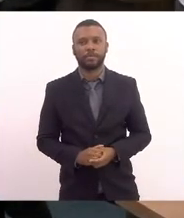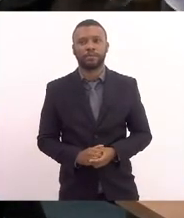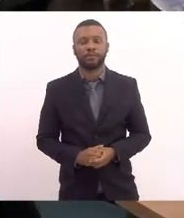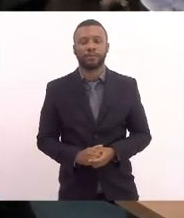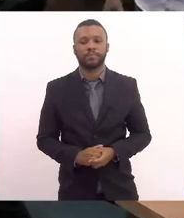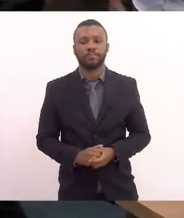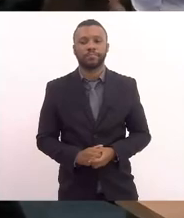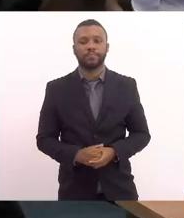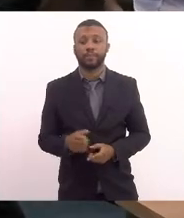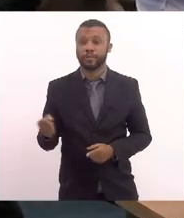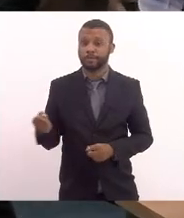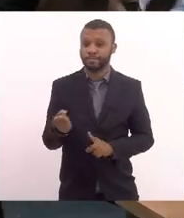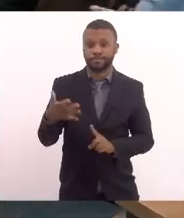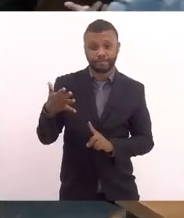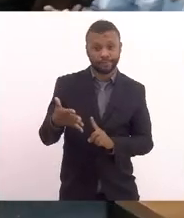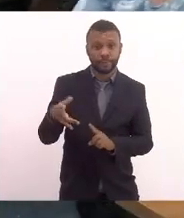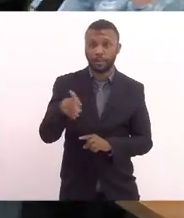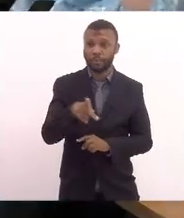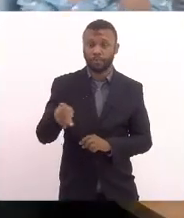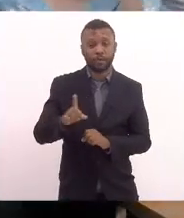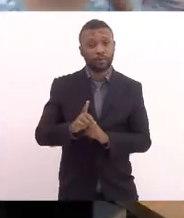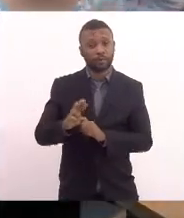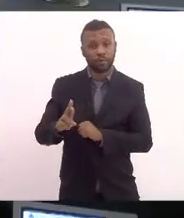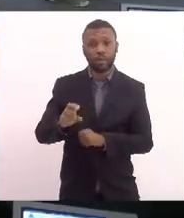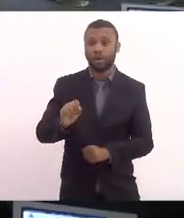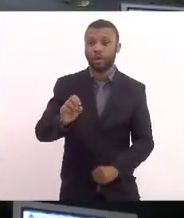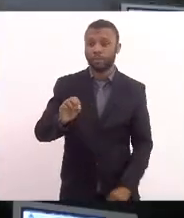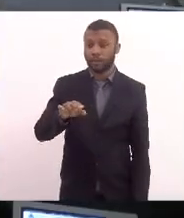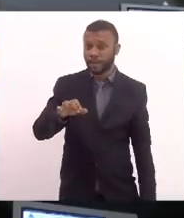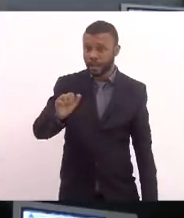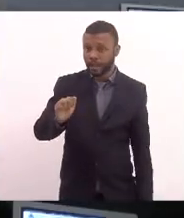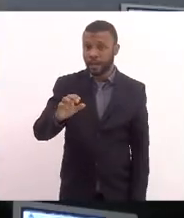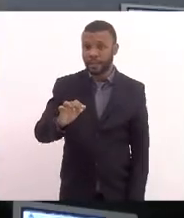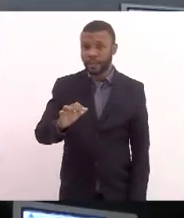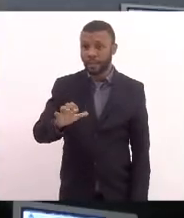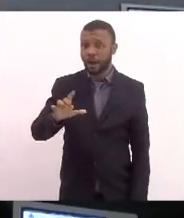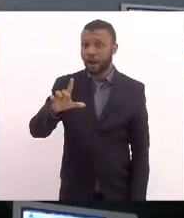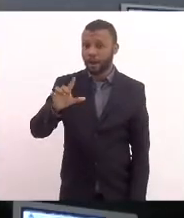Com a palavra, a professora doutora Sônia Accioli.